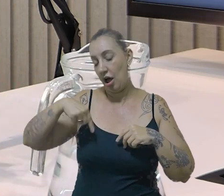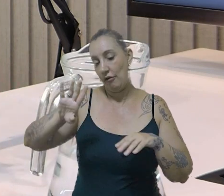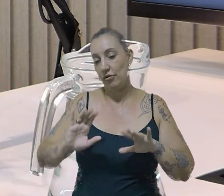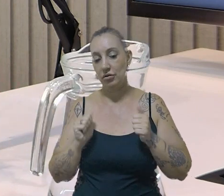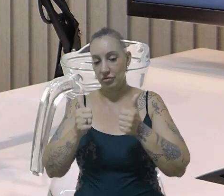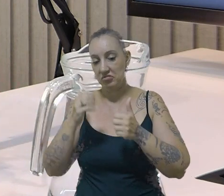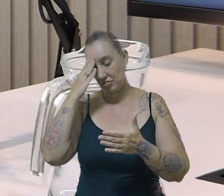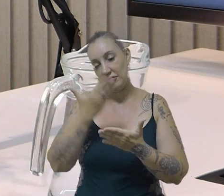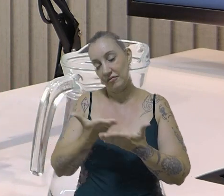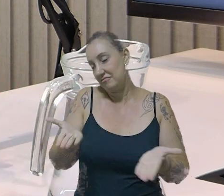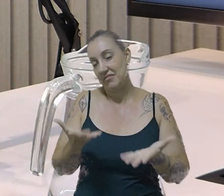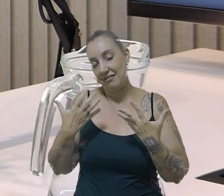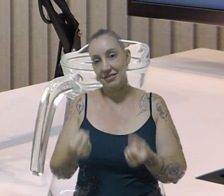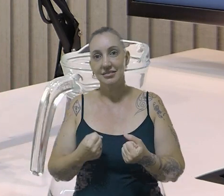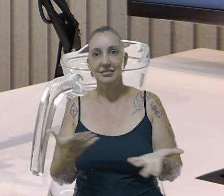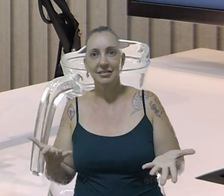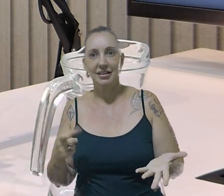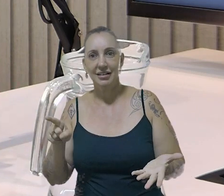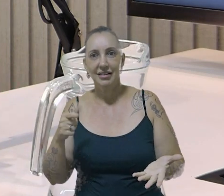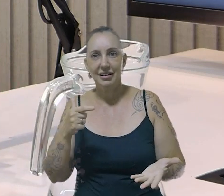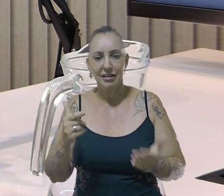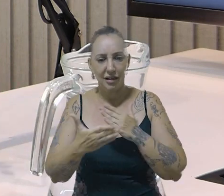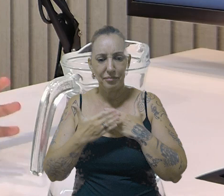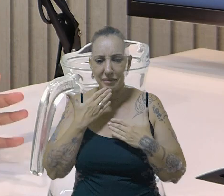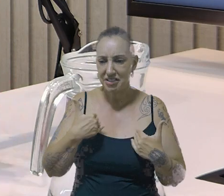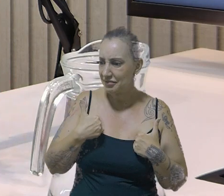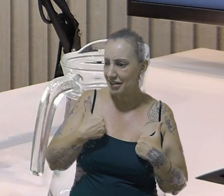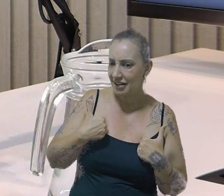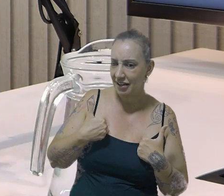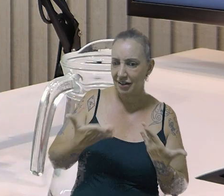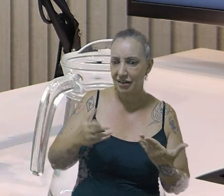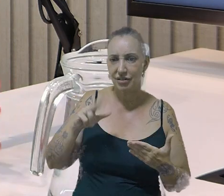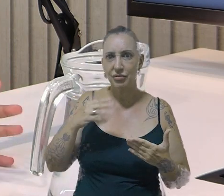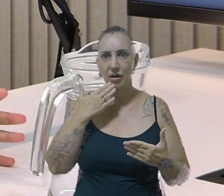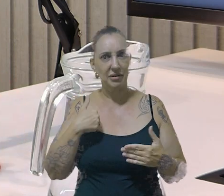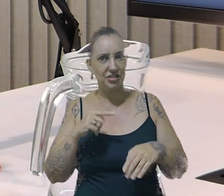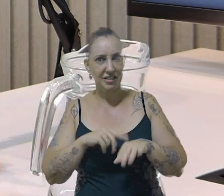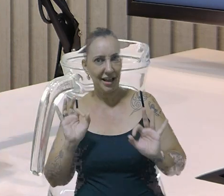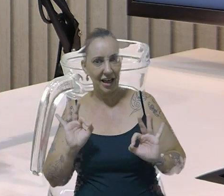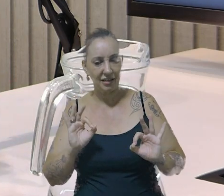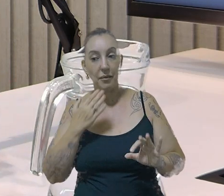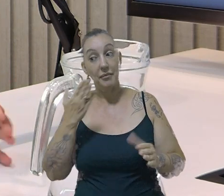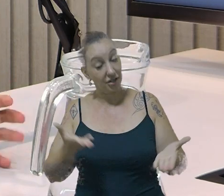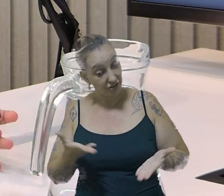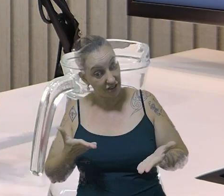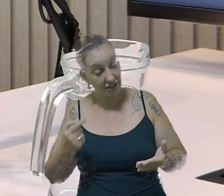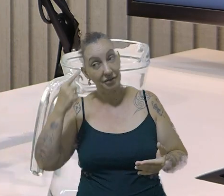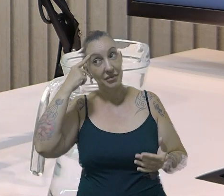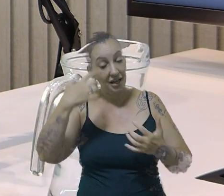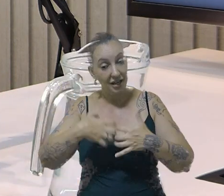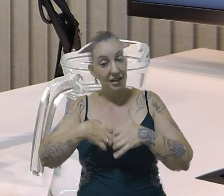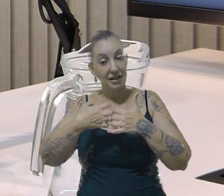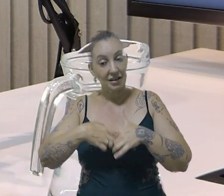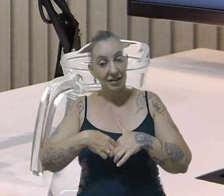confiando vamos aí mas fala pô mas você não tem nada para me pedir que aí não vai chegar na hora e pedir né vai Pede agora para eu ir pensando